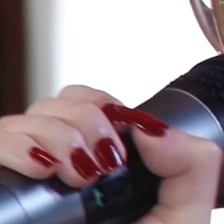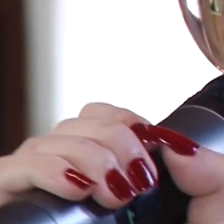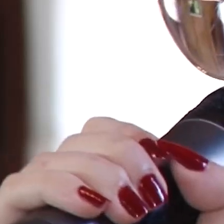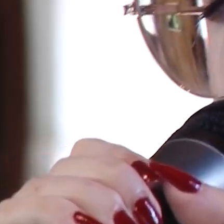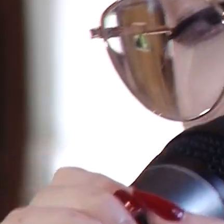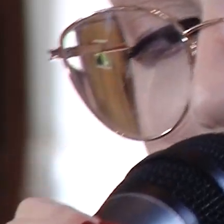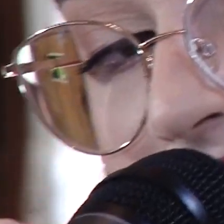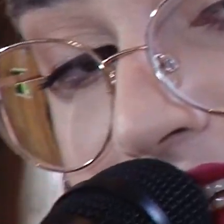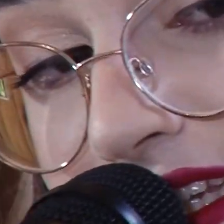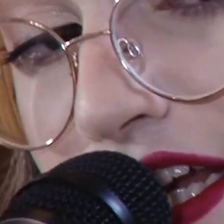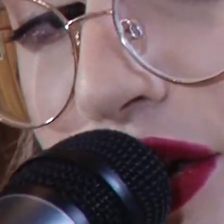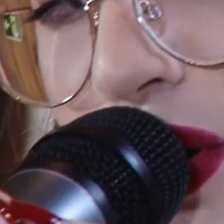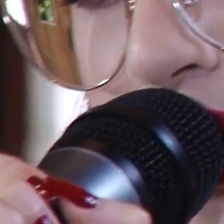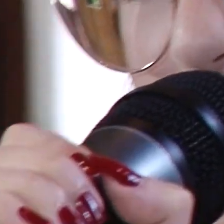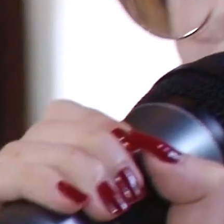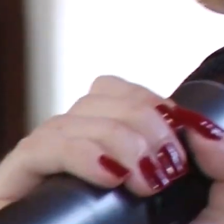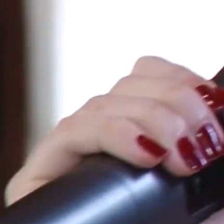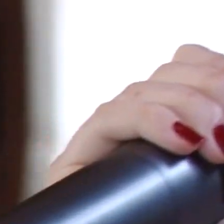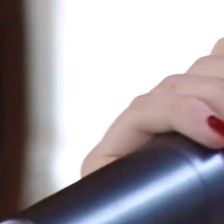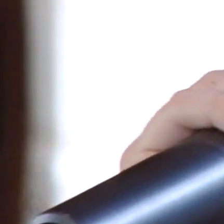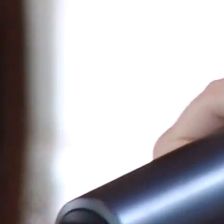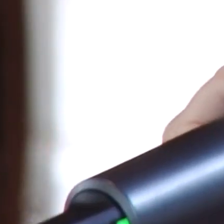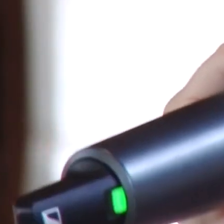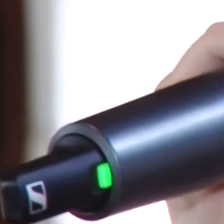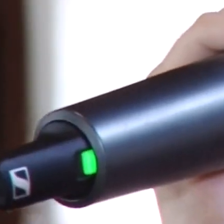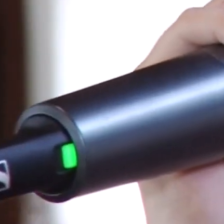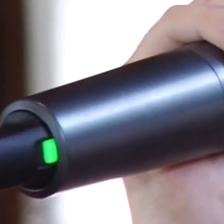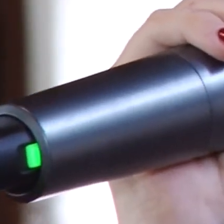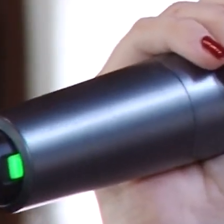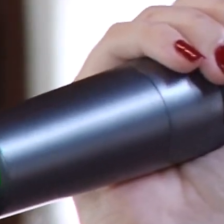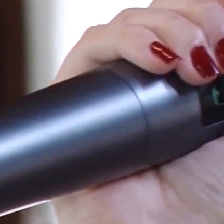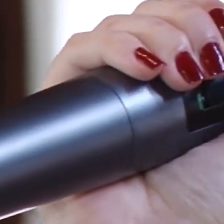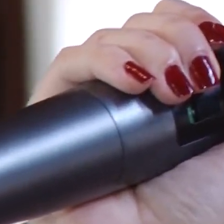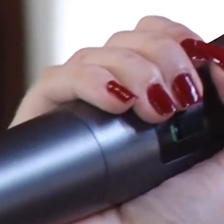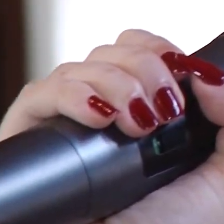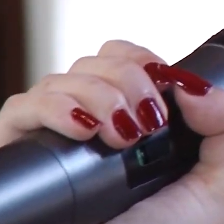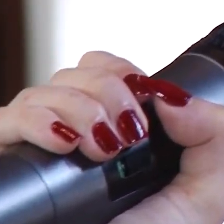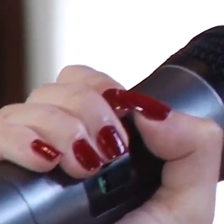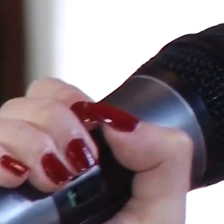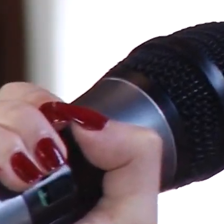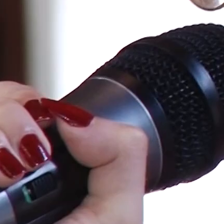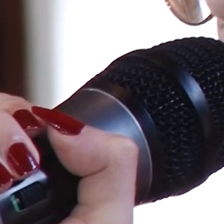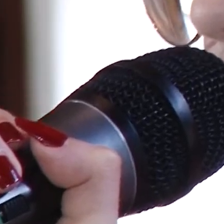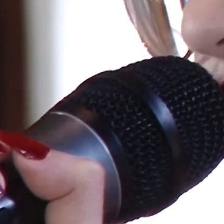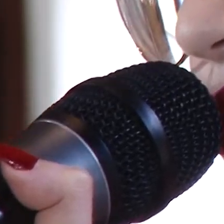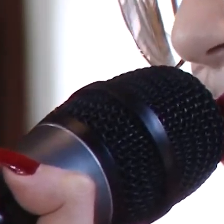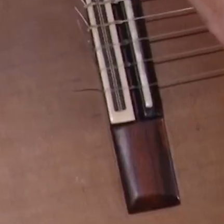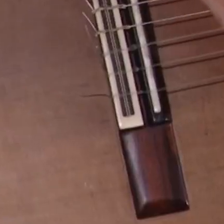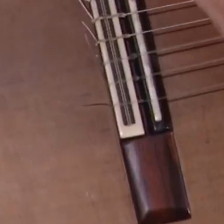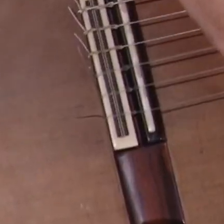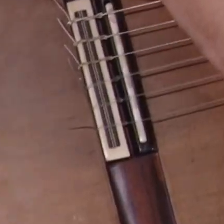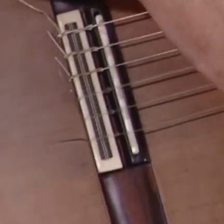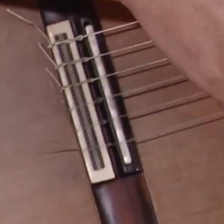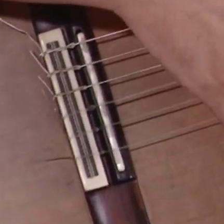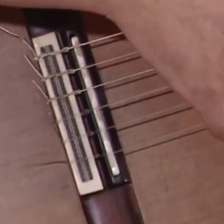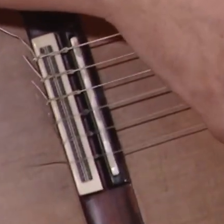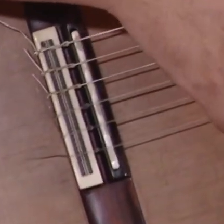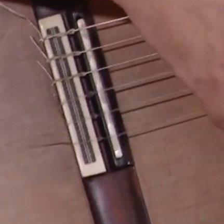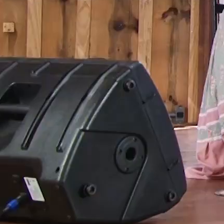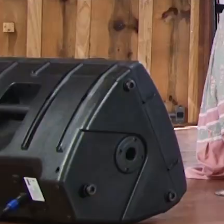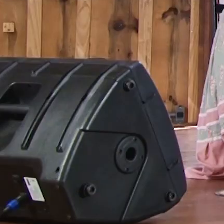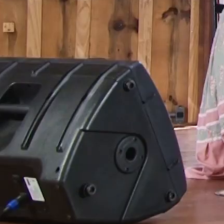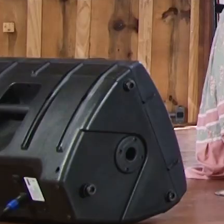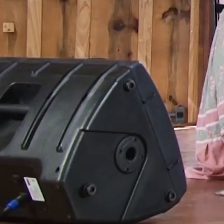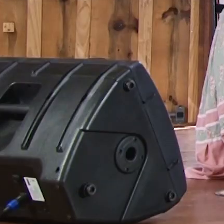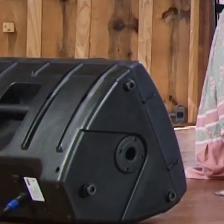que se planta cresce e o que mais floresce é o amor. Onde tudo que se